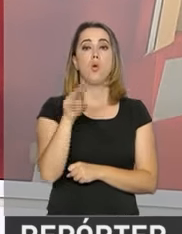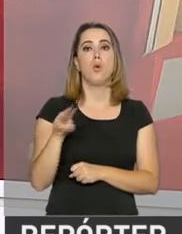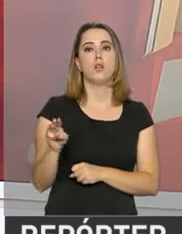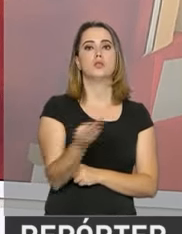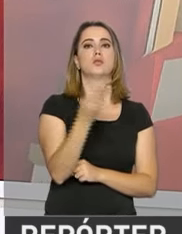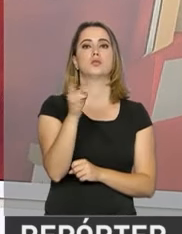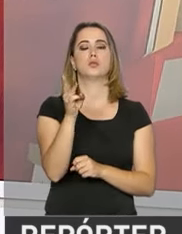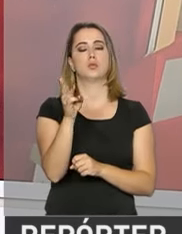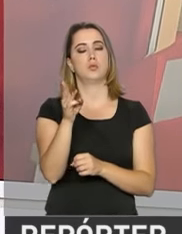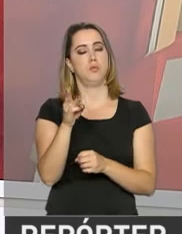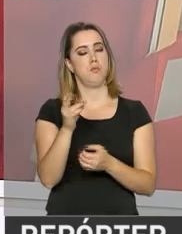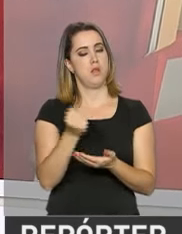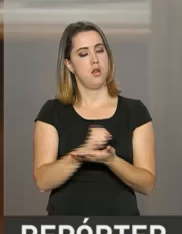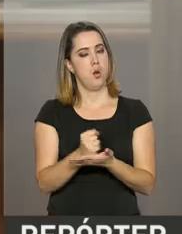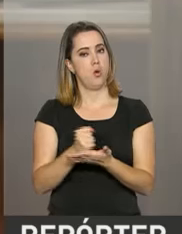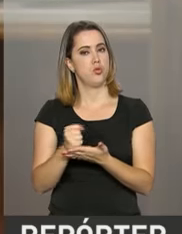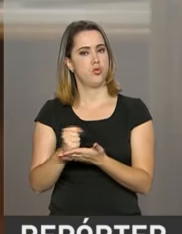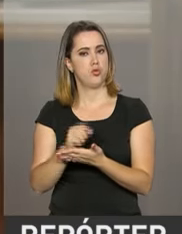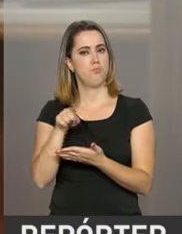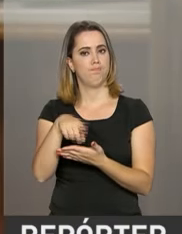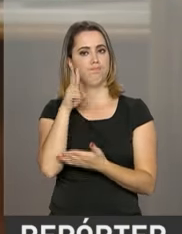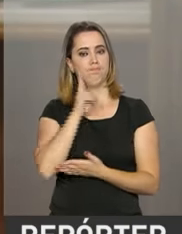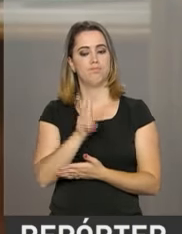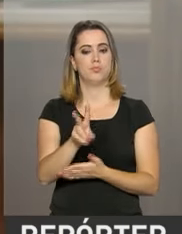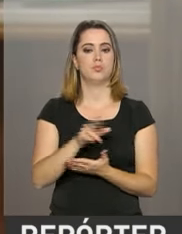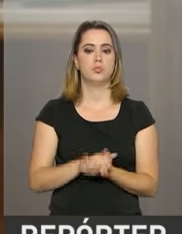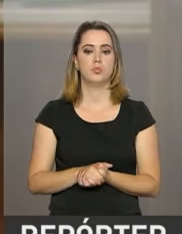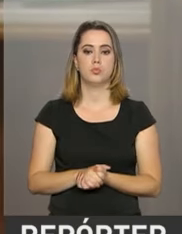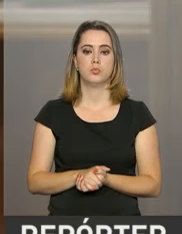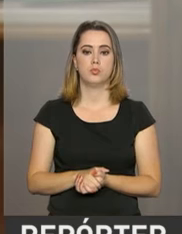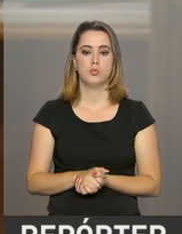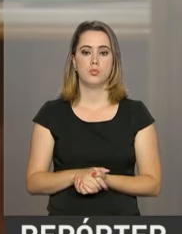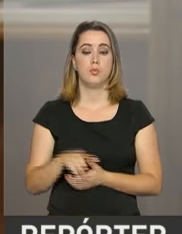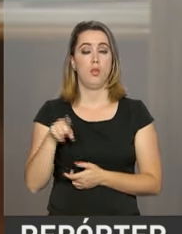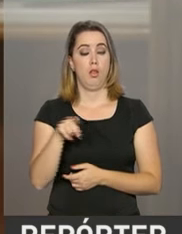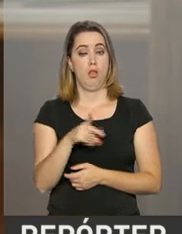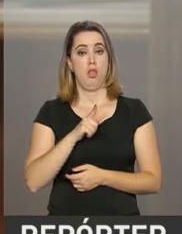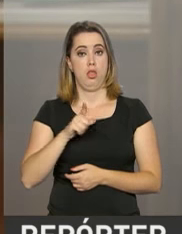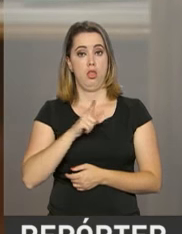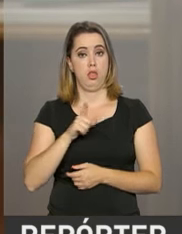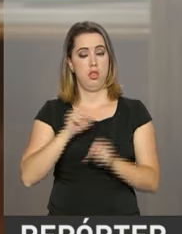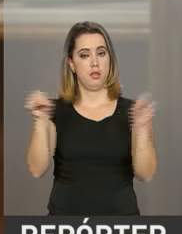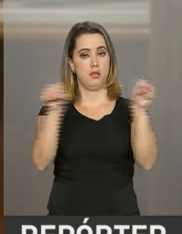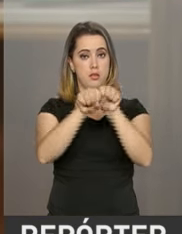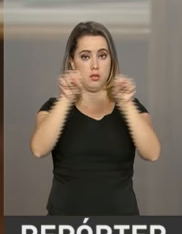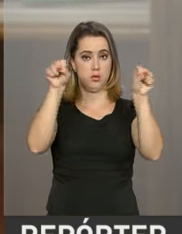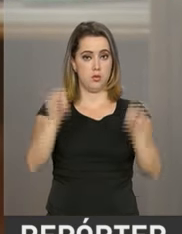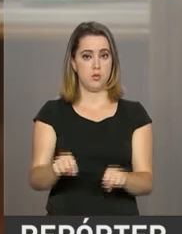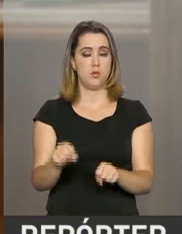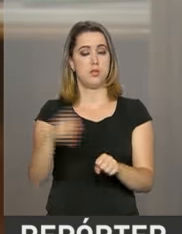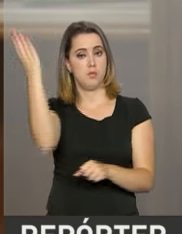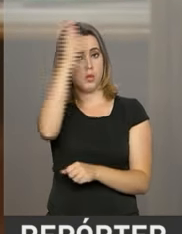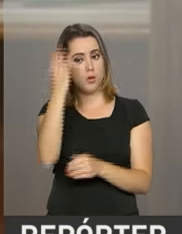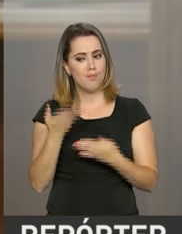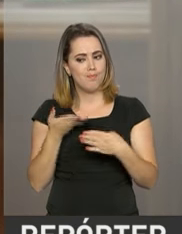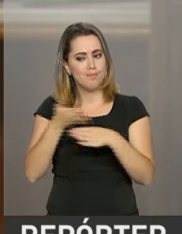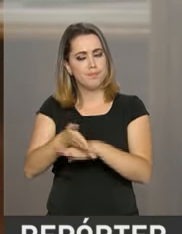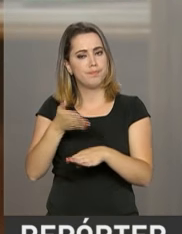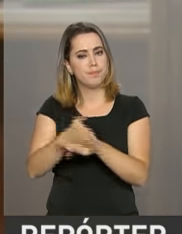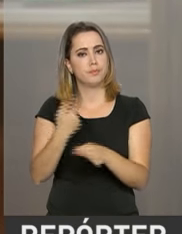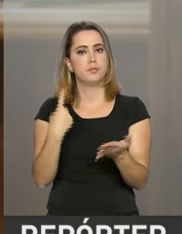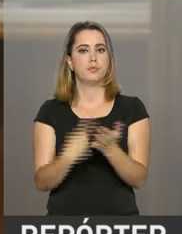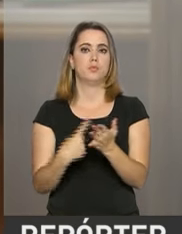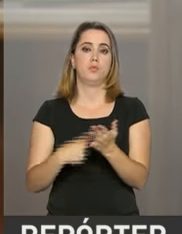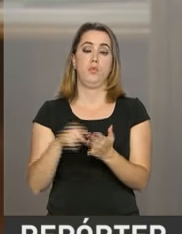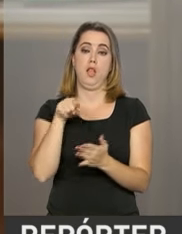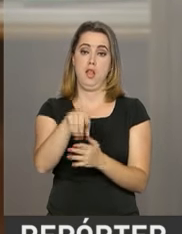jogos online foram avaliados há um sistema denominado aarc ao qual o Brasil aderiu a partir de 2014